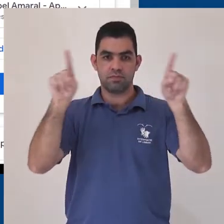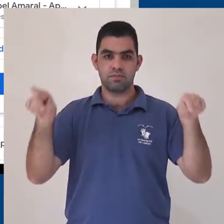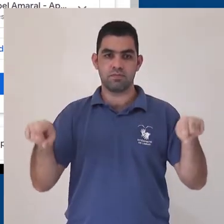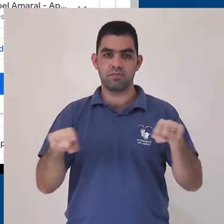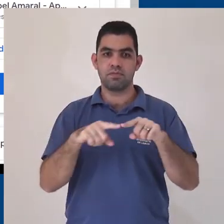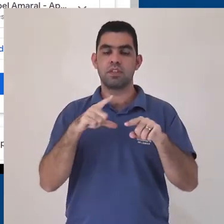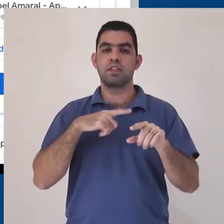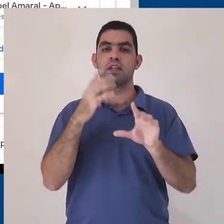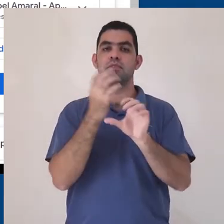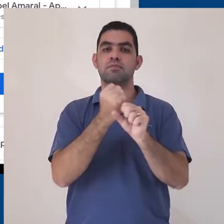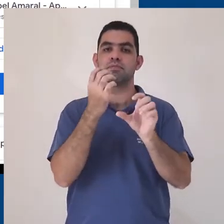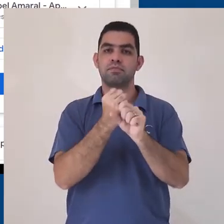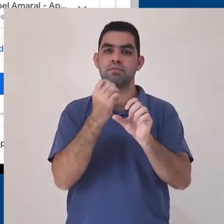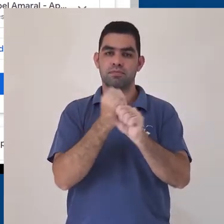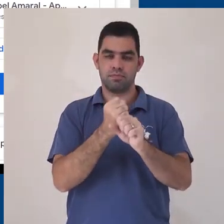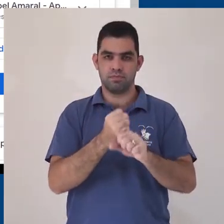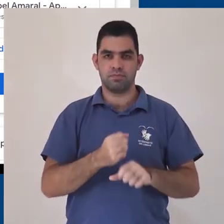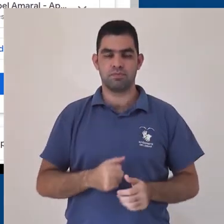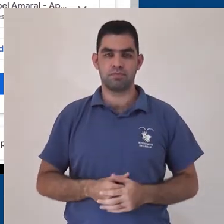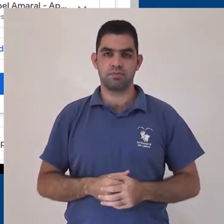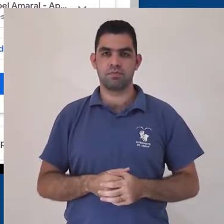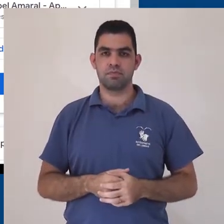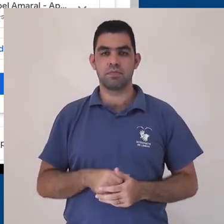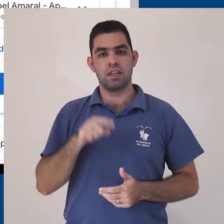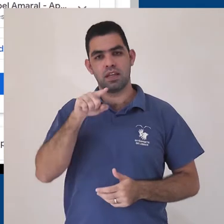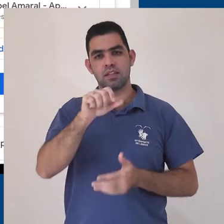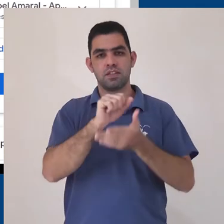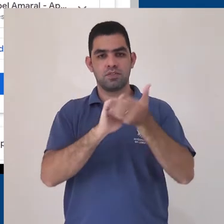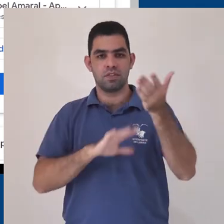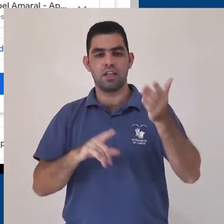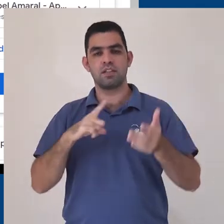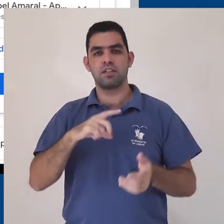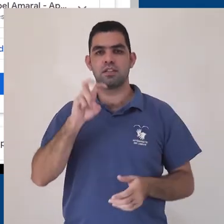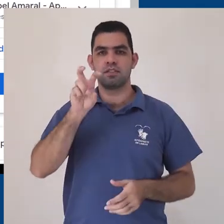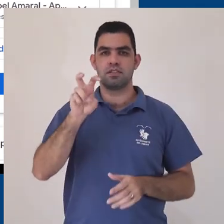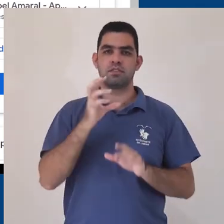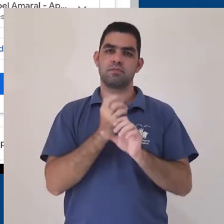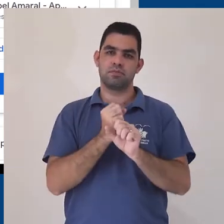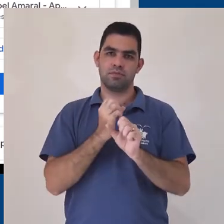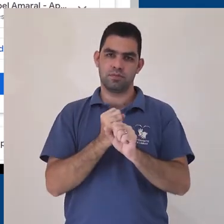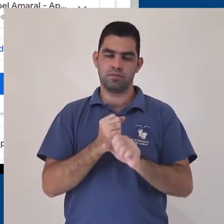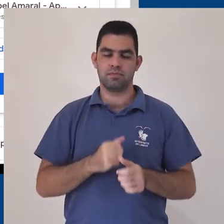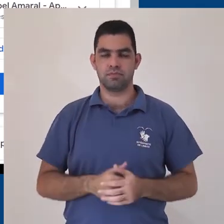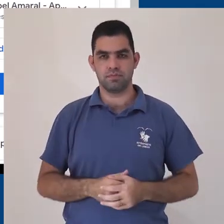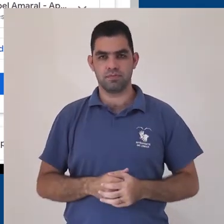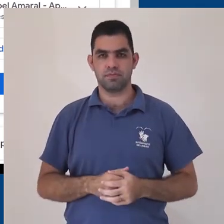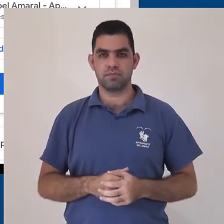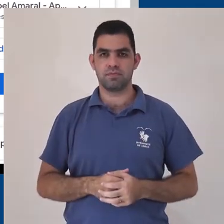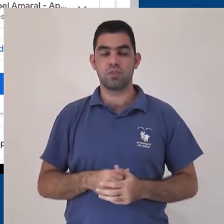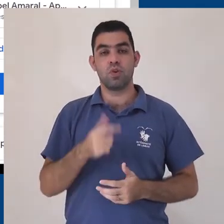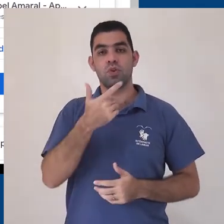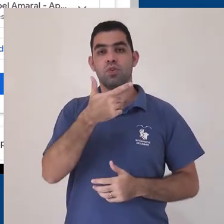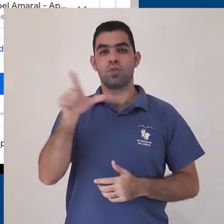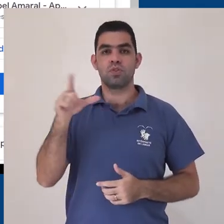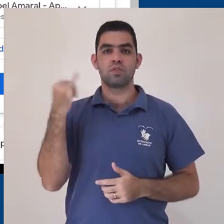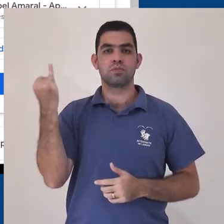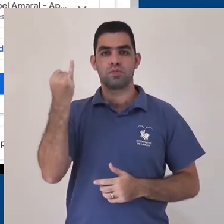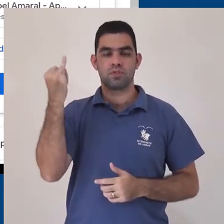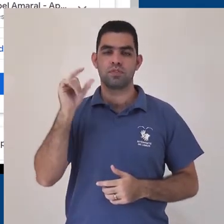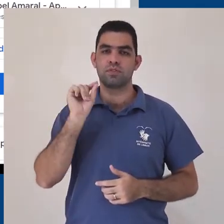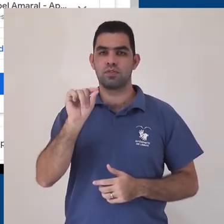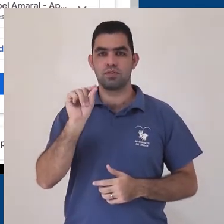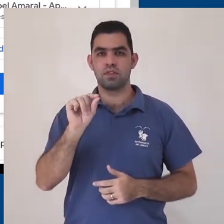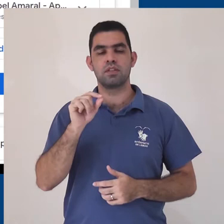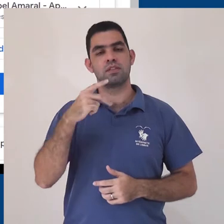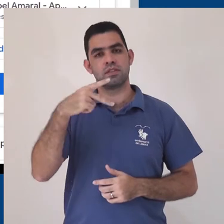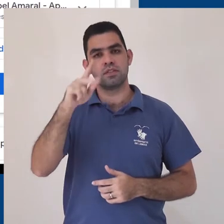consegue visualizar o valor atribuído a ela nessa atividade de exemplo ela vale 5 pontos uma outra questão importante sobre